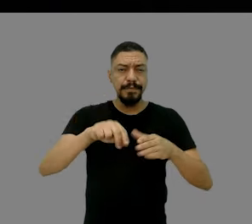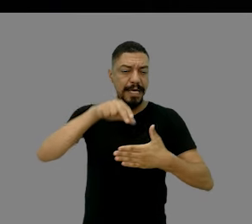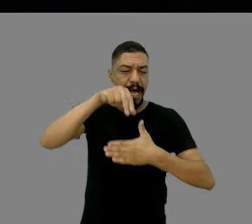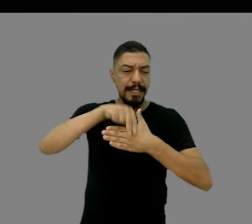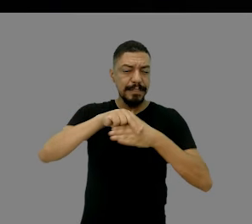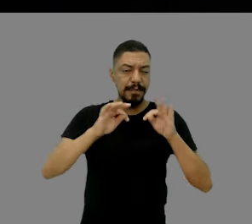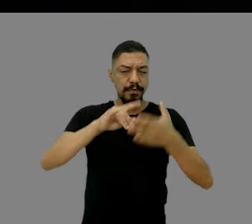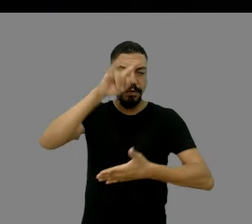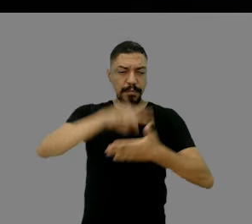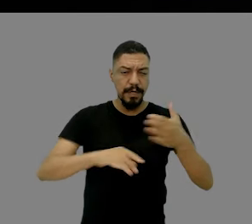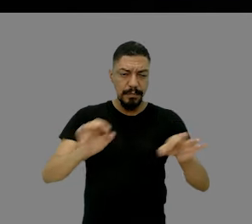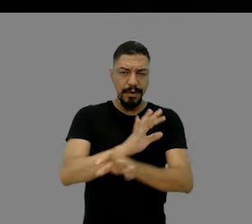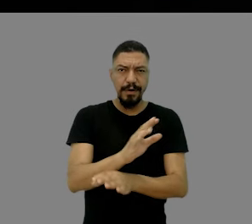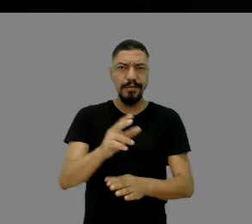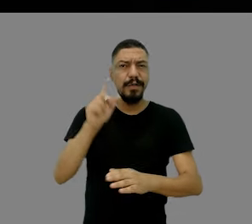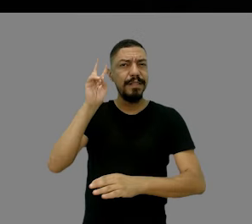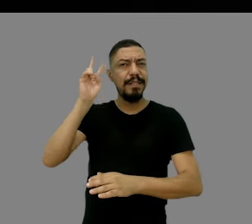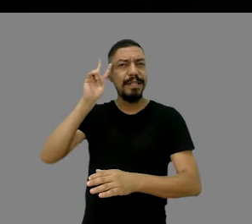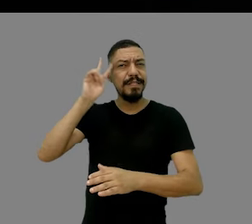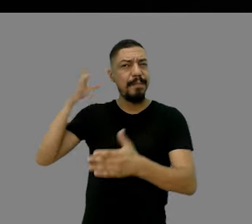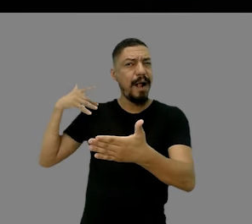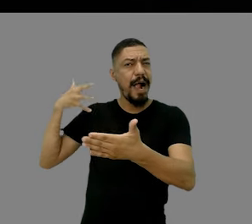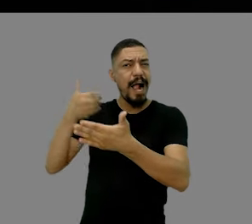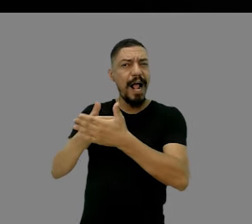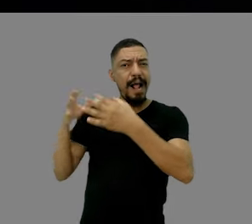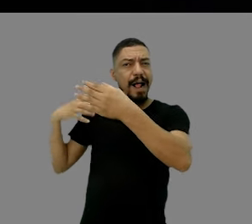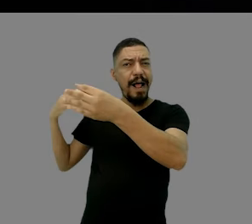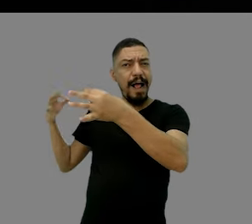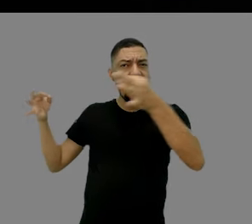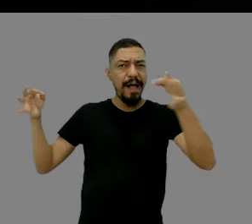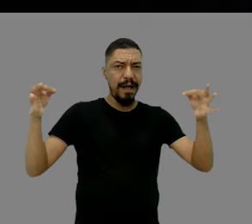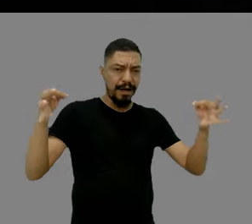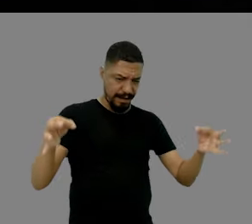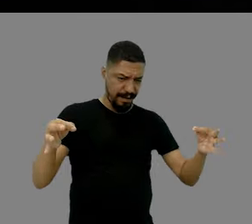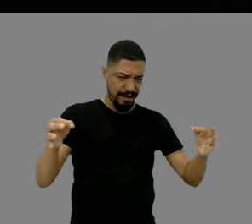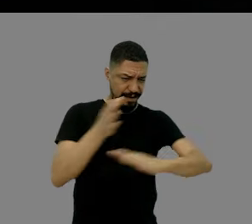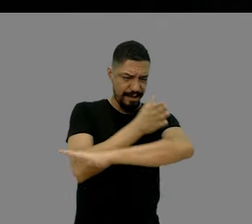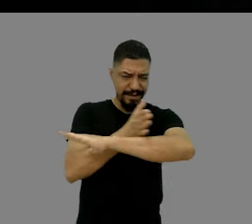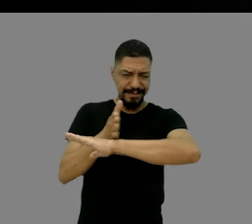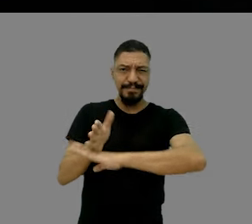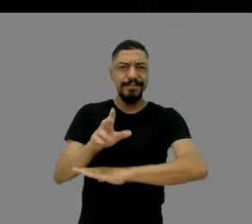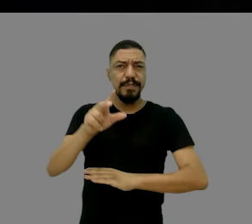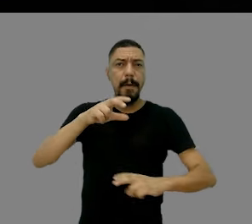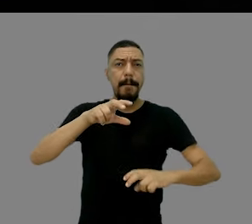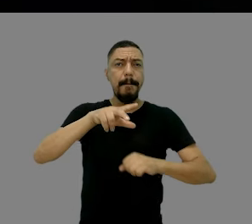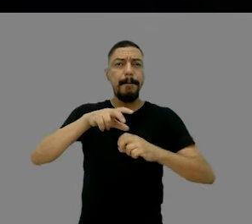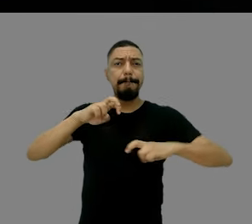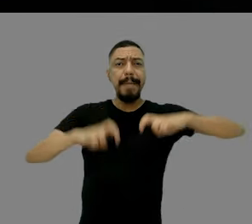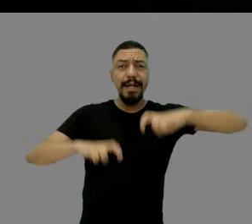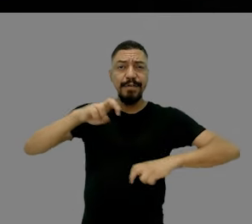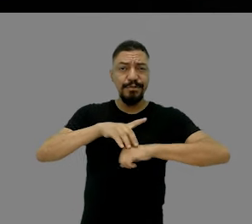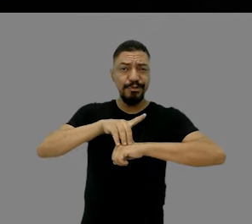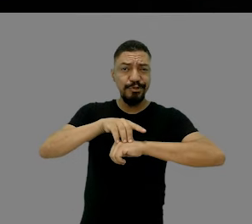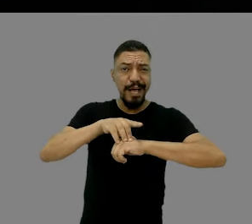storyboard no relatório, porque eu já tenho outros documentos que demonstram que aquele produto está feito, e no nosso caso o